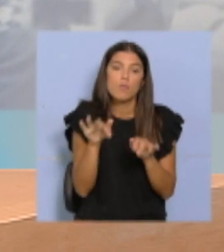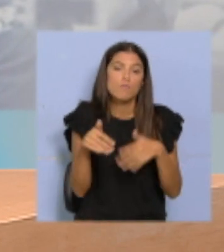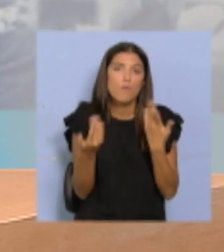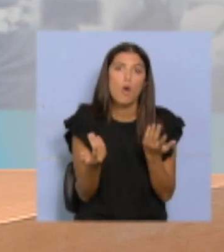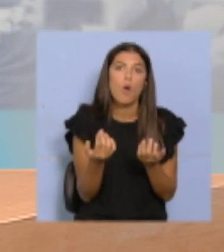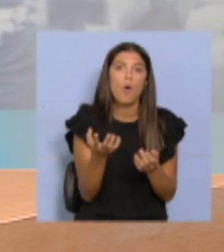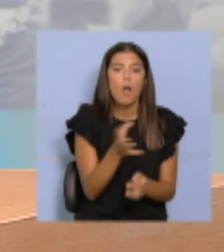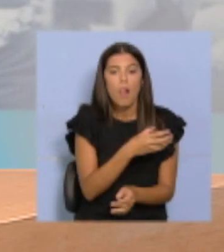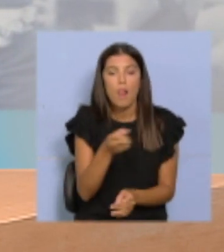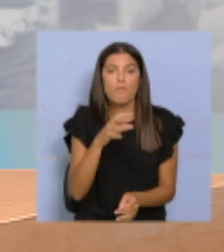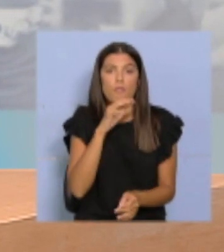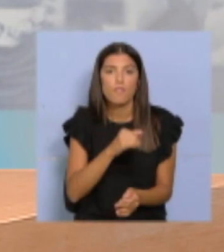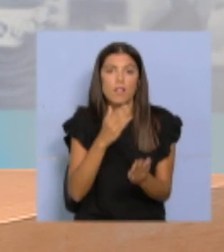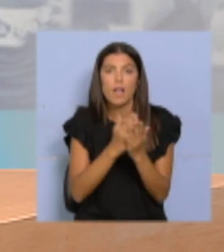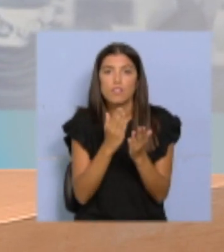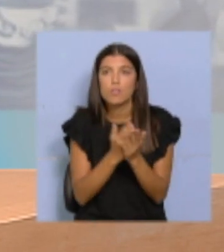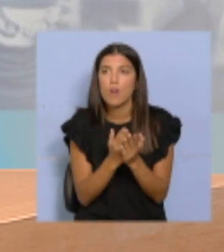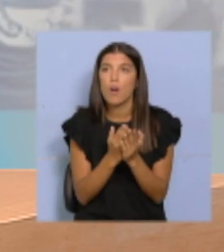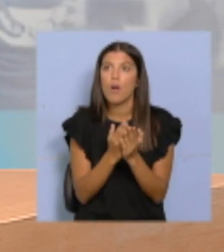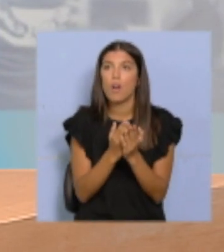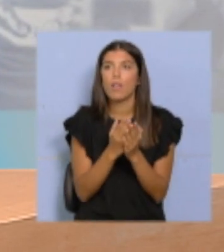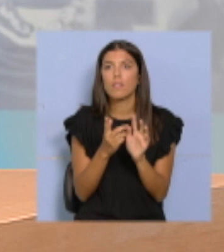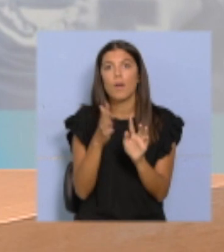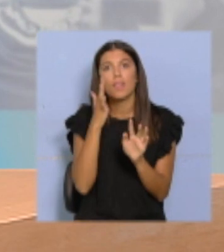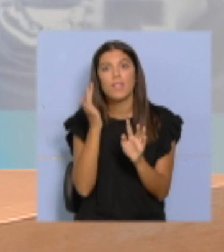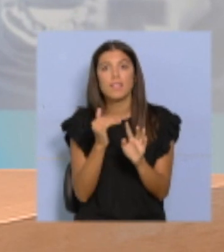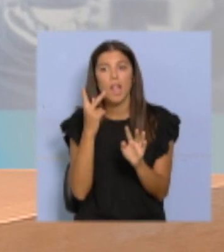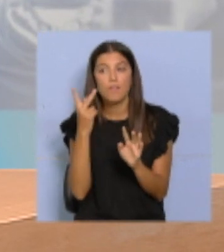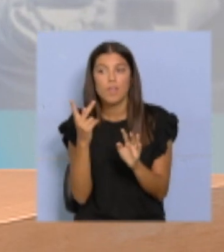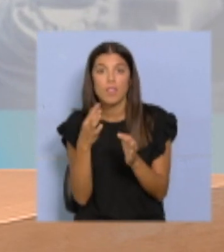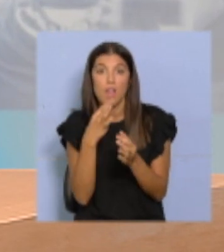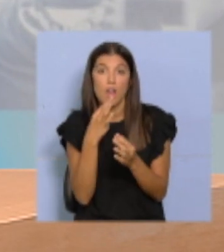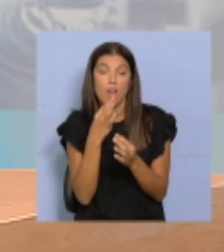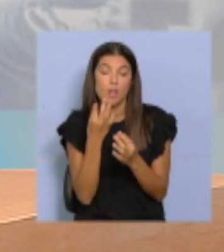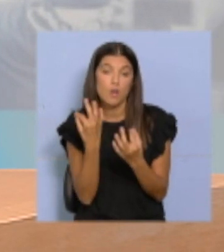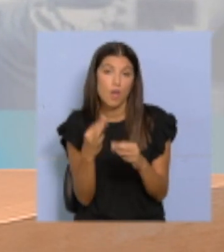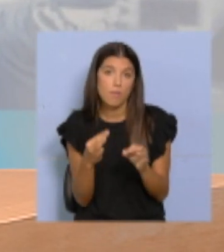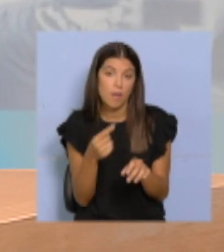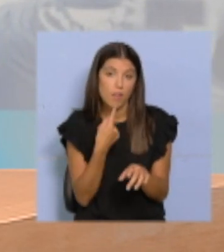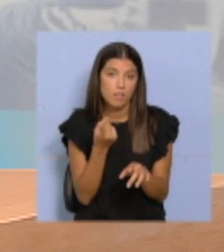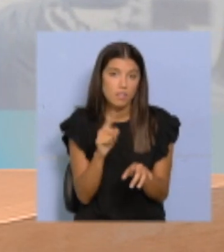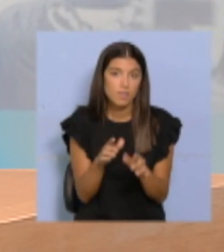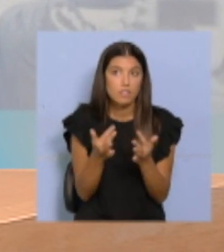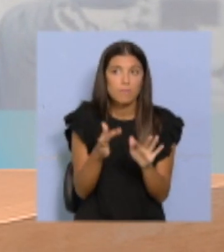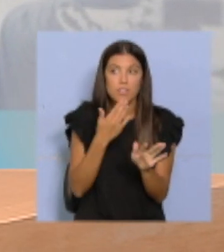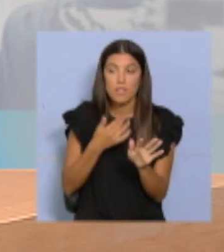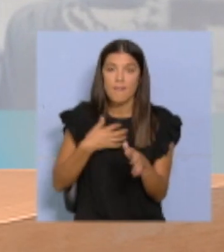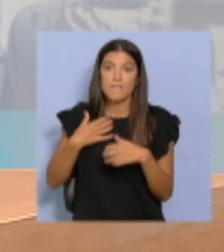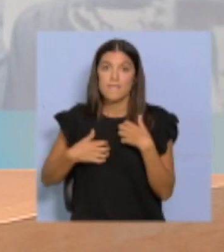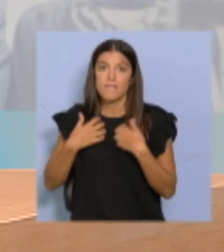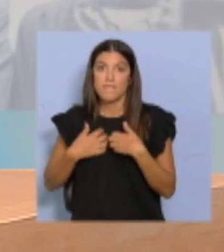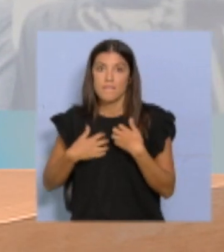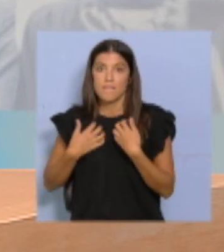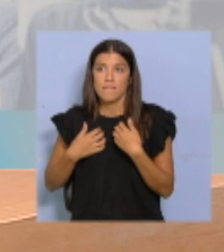alguma normalização. E isso, de facto, vemos os números a crescer e responsabiliza-nos individualmente, de facto, a ter esse comportamento.